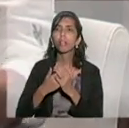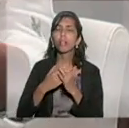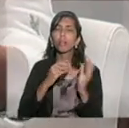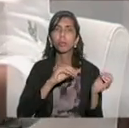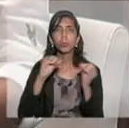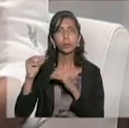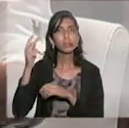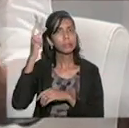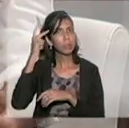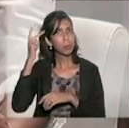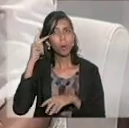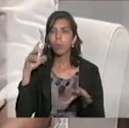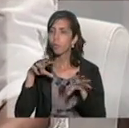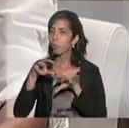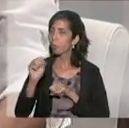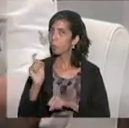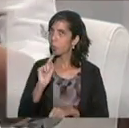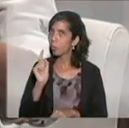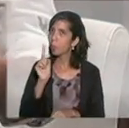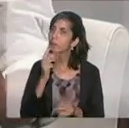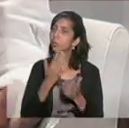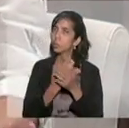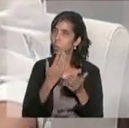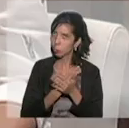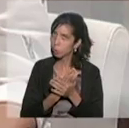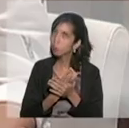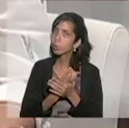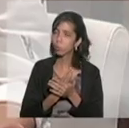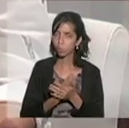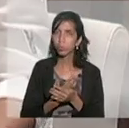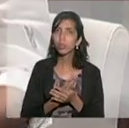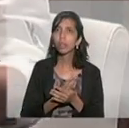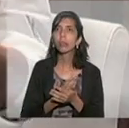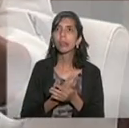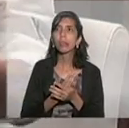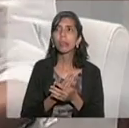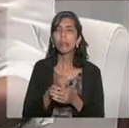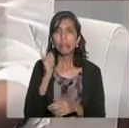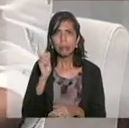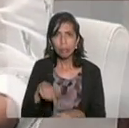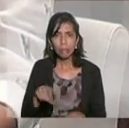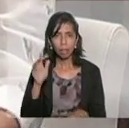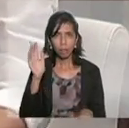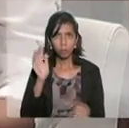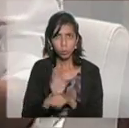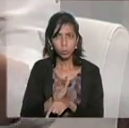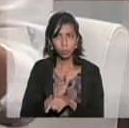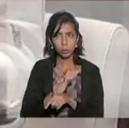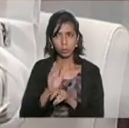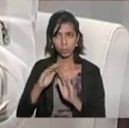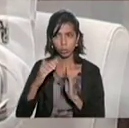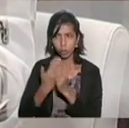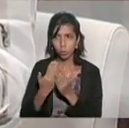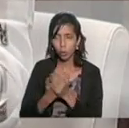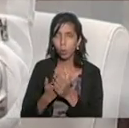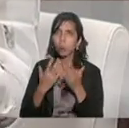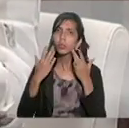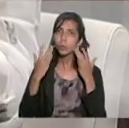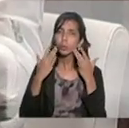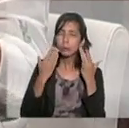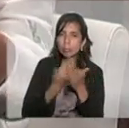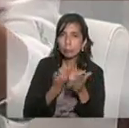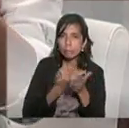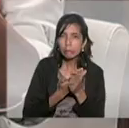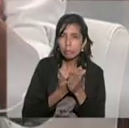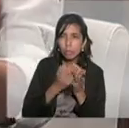foi para São Paulo, entrou na escola, não chegou a se formar, mas você estudou um bom tempo. Estudei. Faz muita diferença estudar